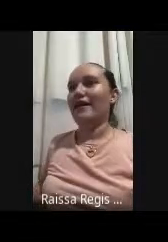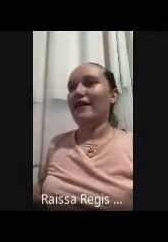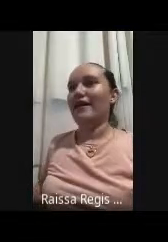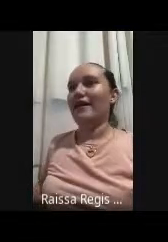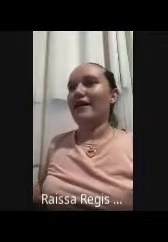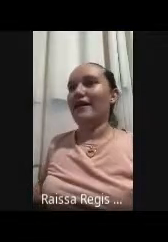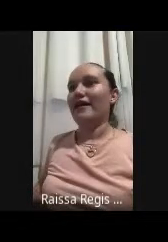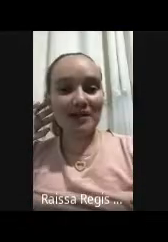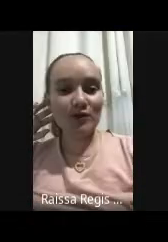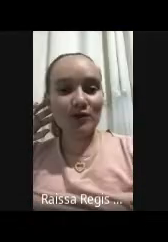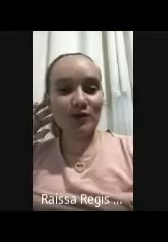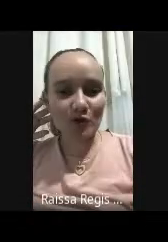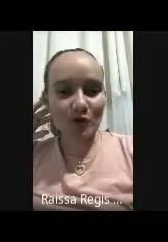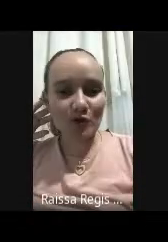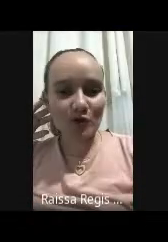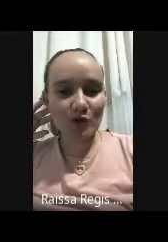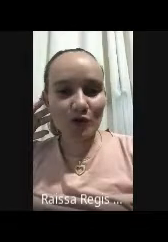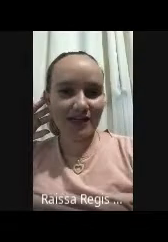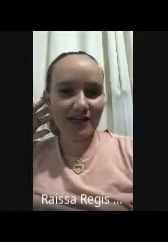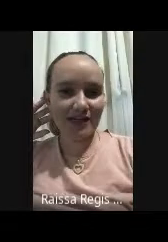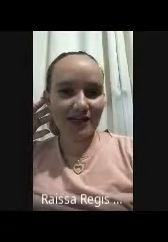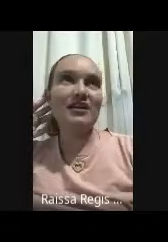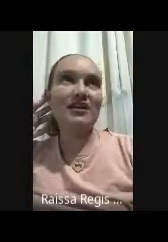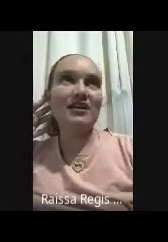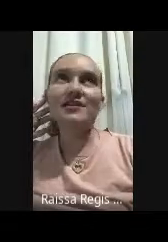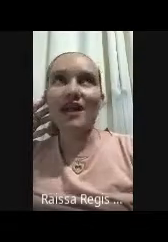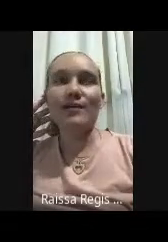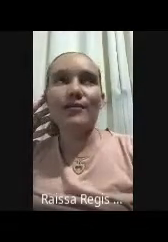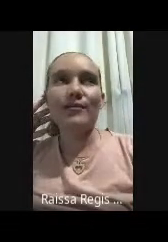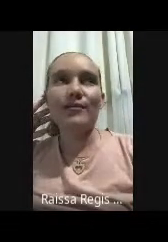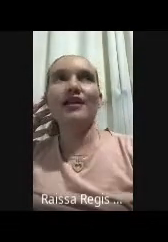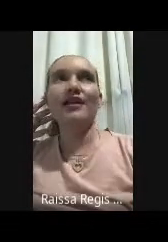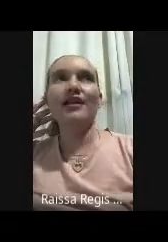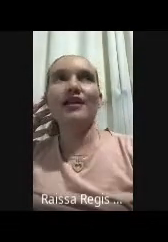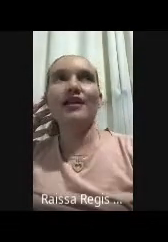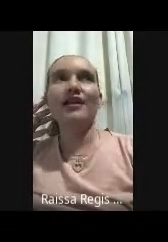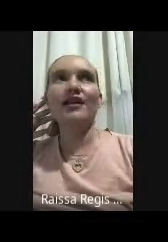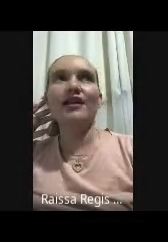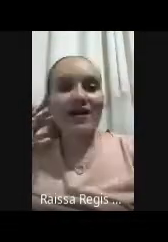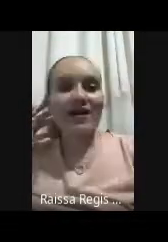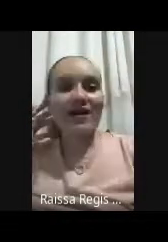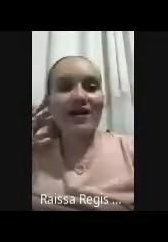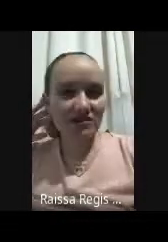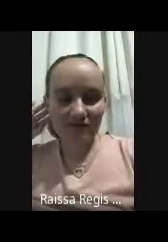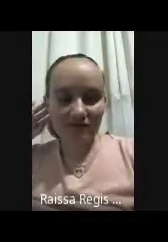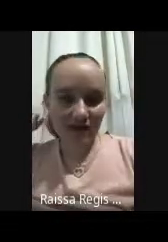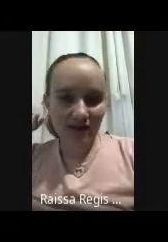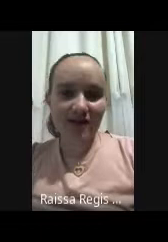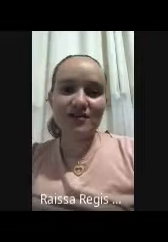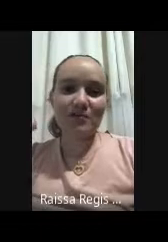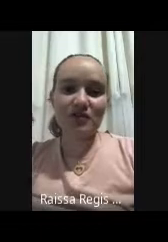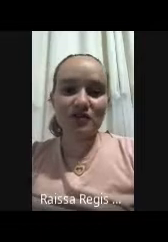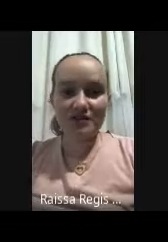Até o momento, né, eu falei um pouco sobre a história da escrita para que vocês percebam que há várias formas de escrever,